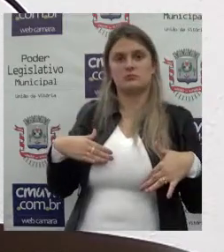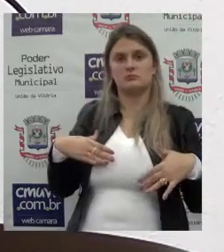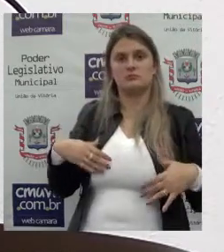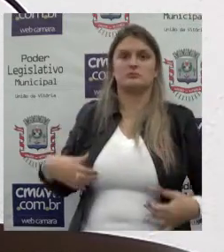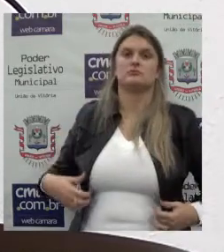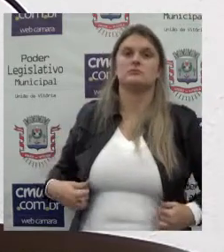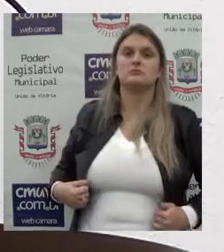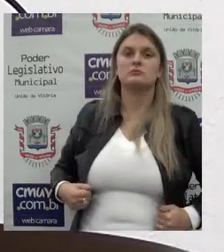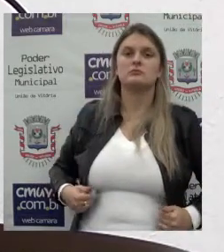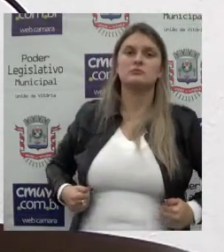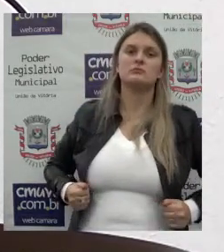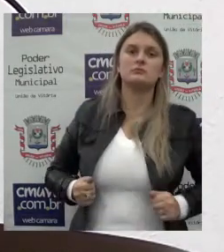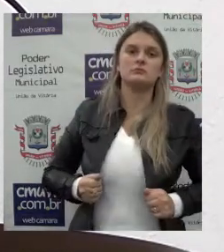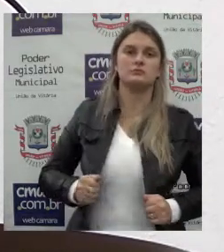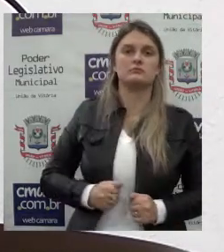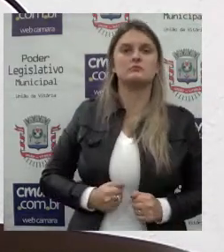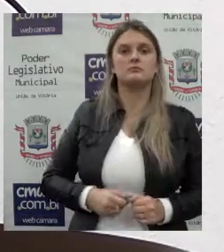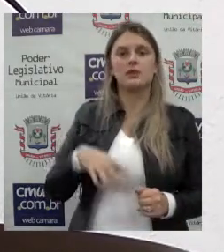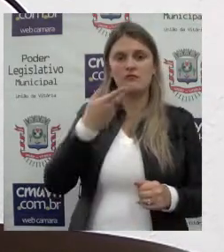descansar.